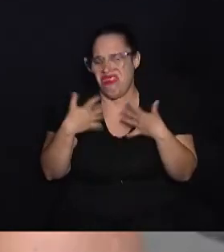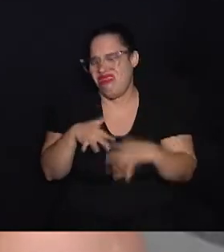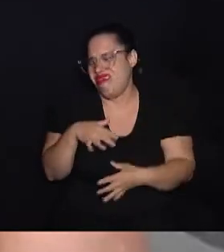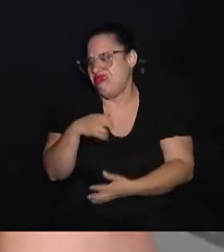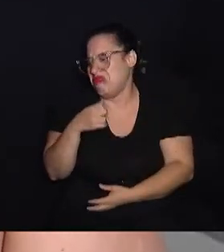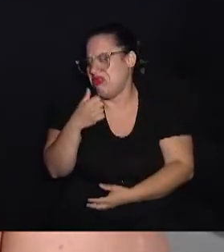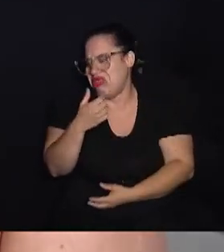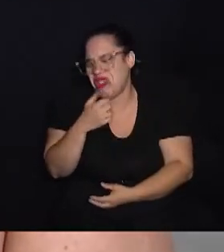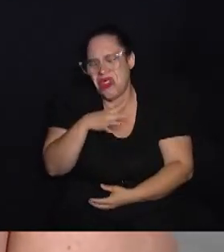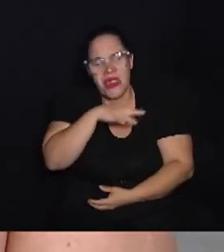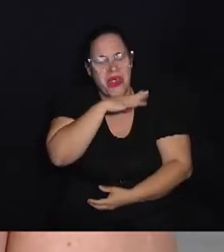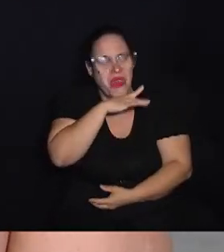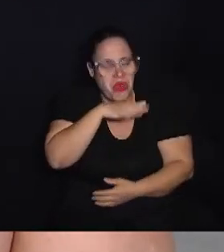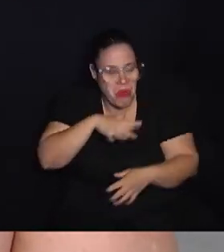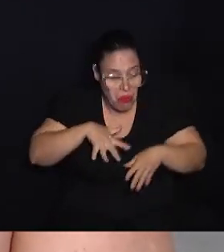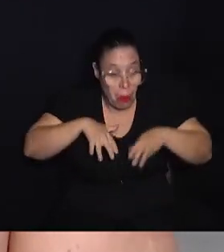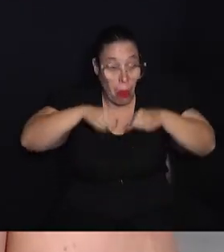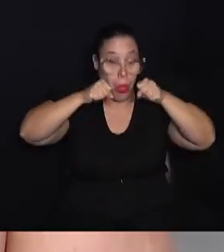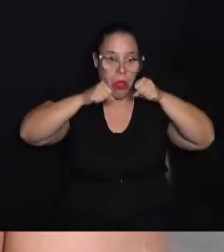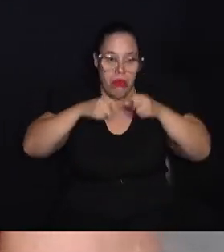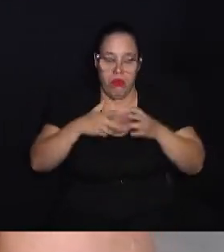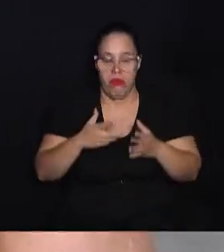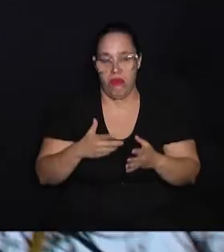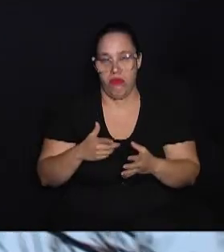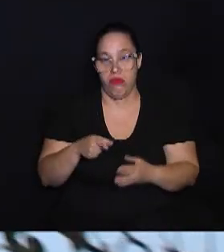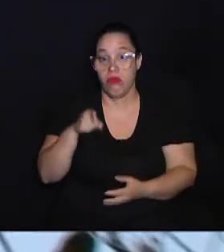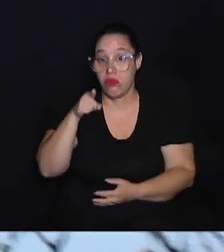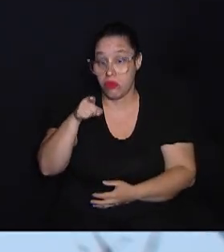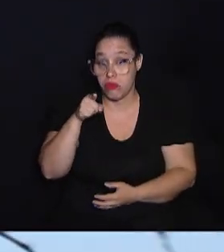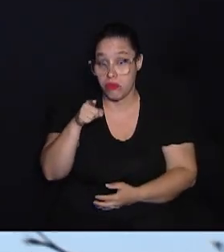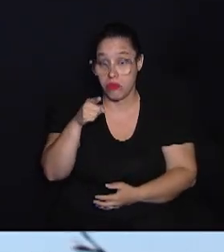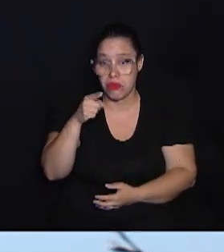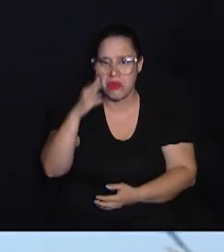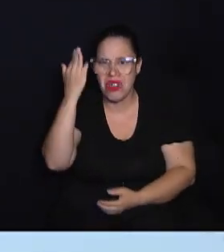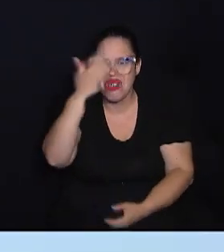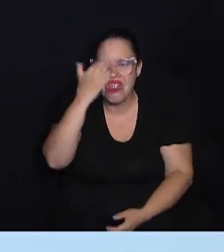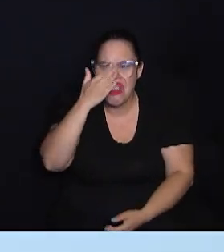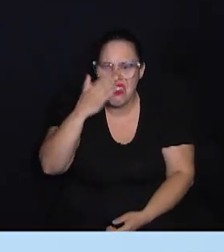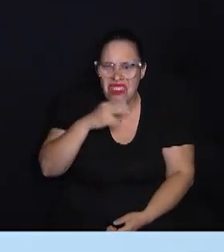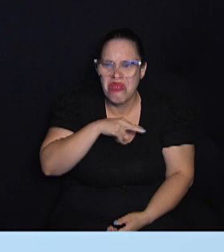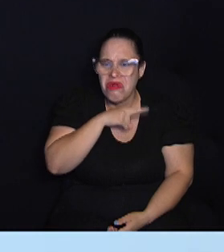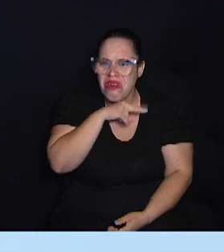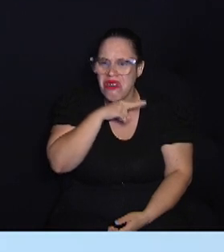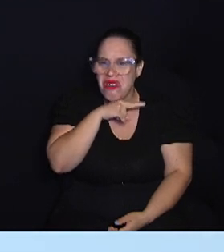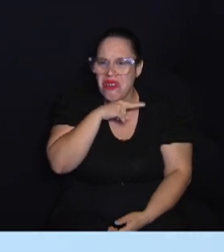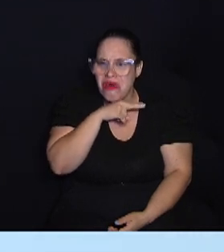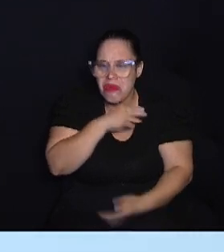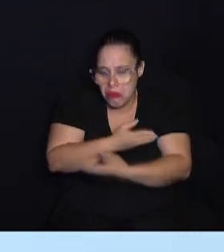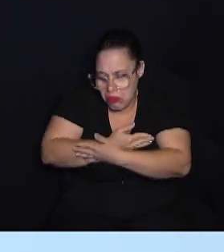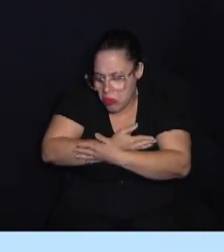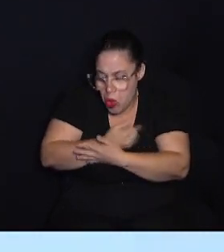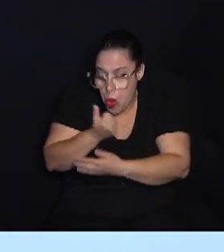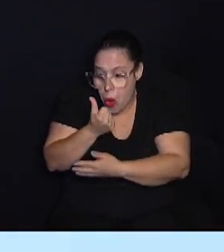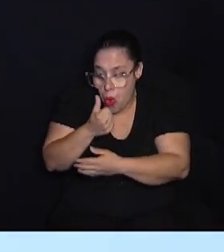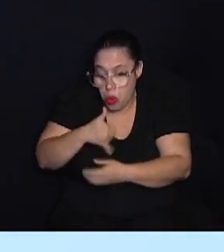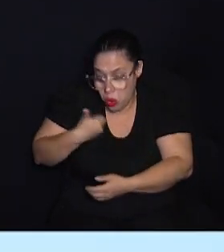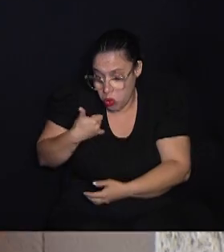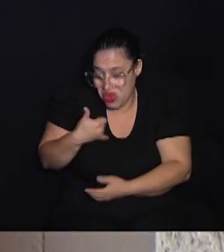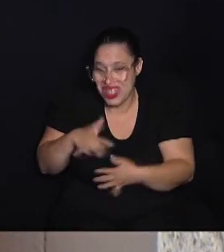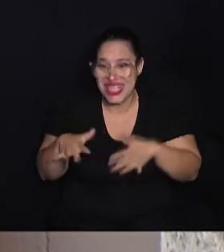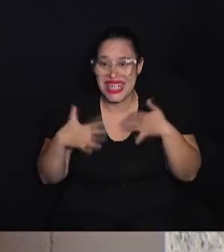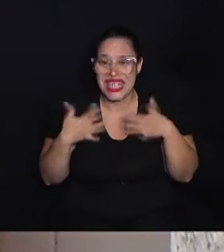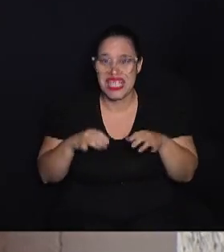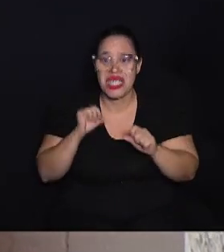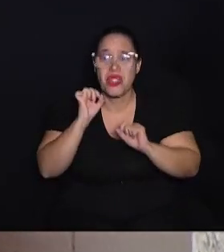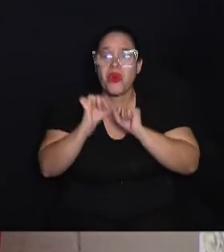muito ruim, tá muito seco, muito... E você tem um netinho, uma netinha, né? Um netinho, um ano. Como é que